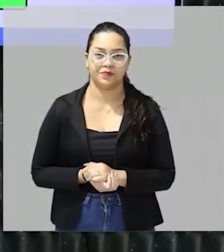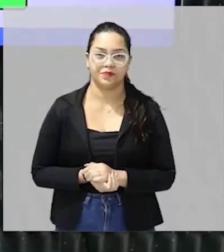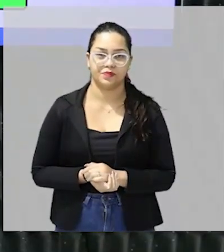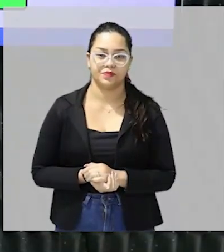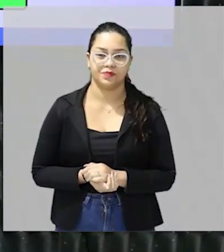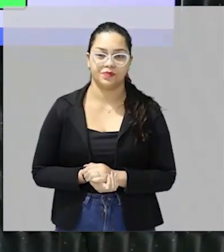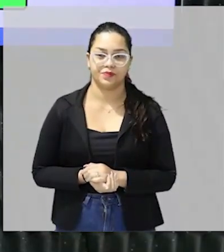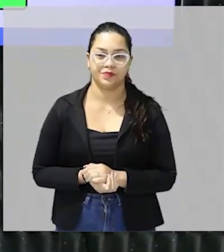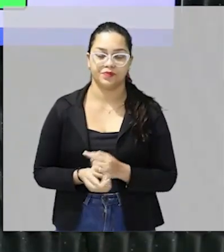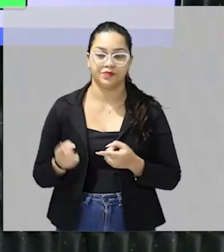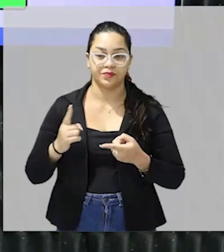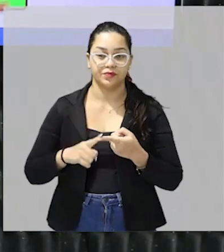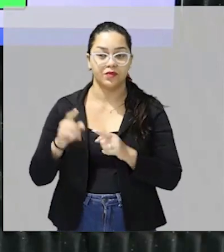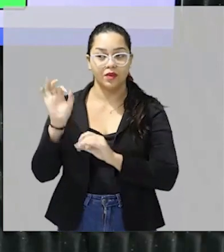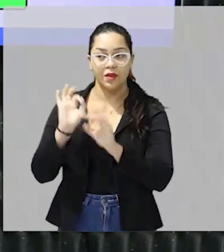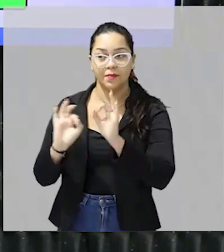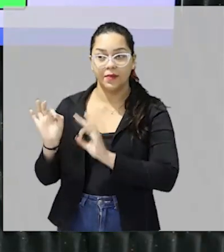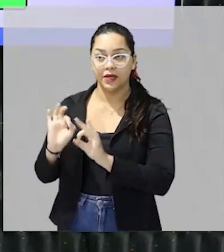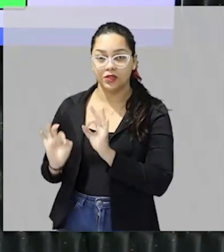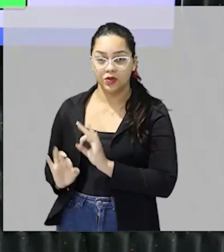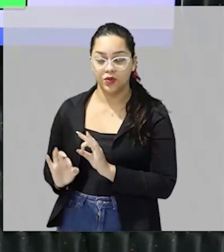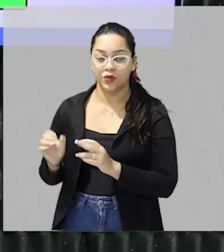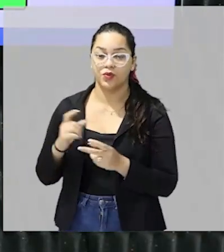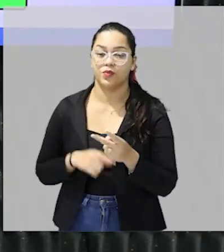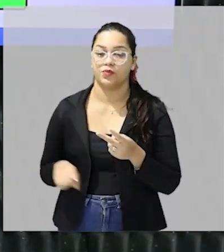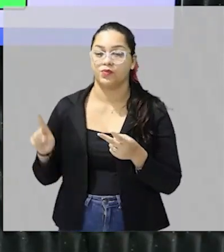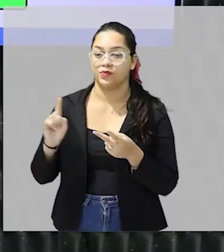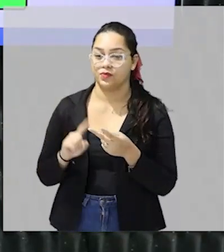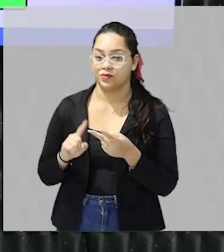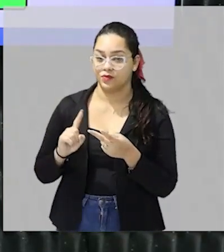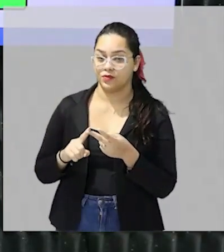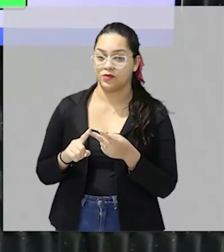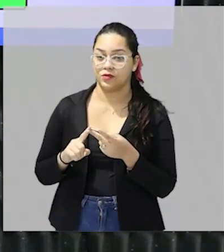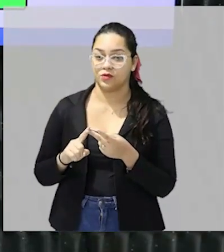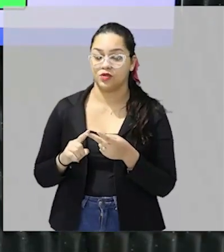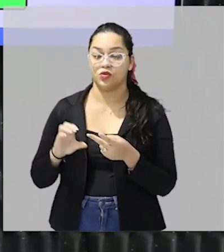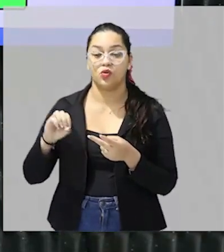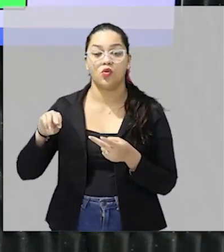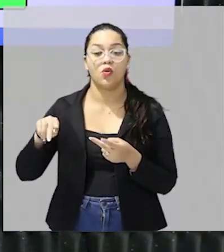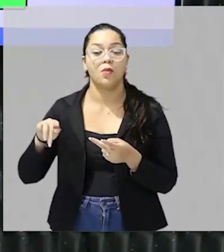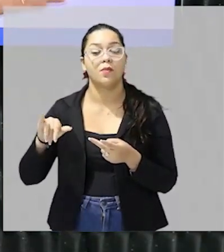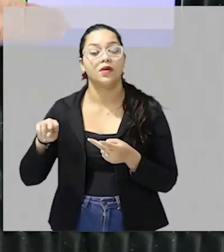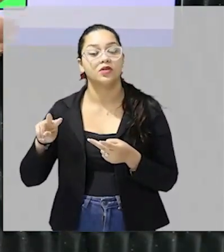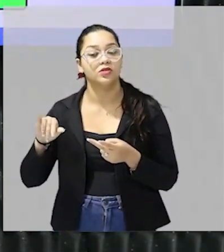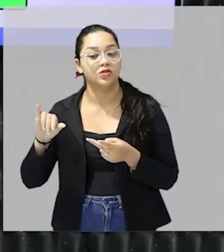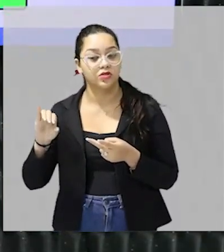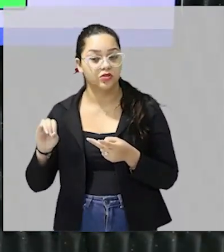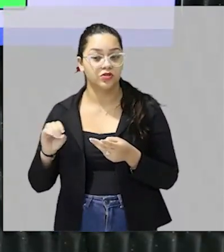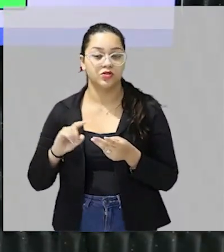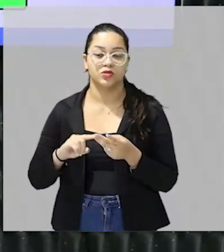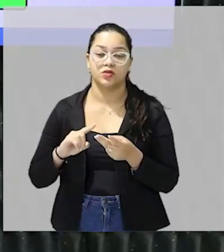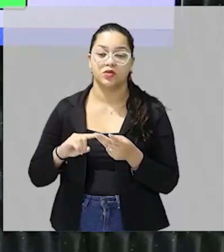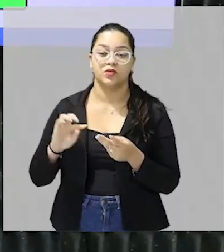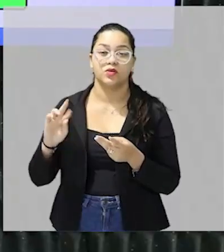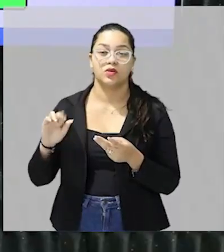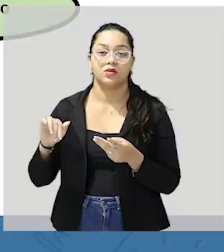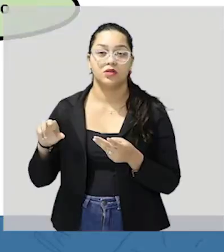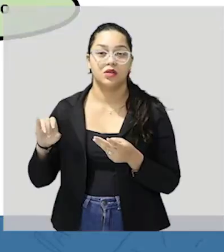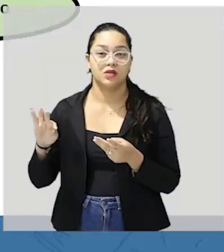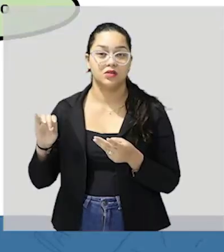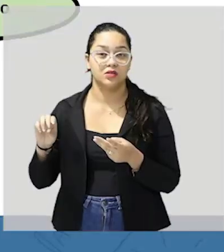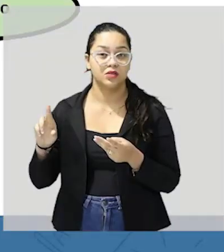essas aqui, ó. O período preparatório, o período competitivo e o